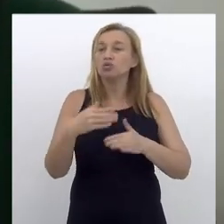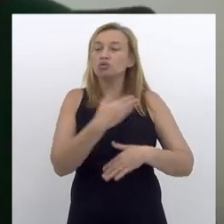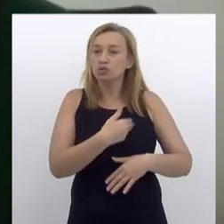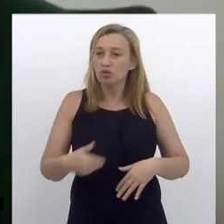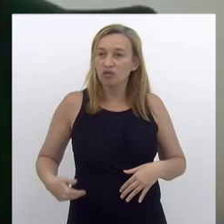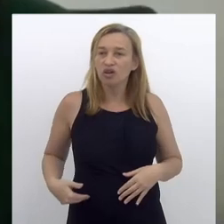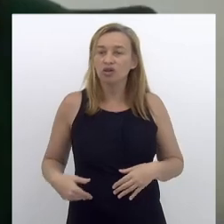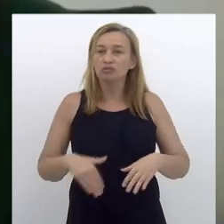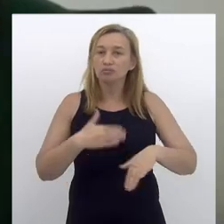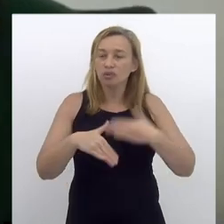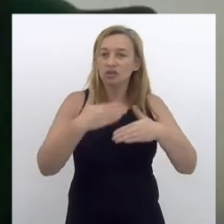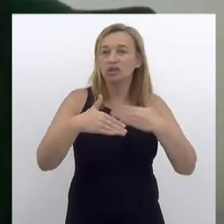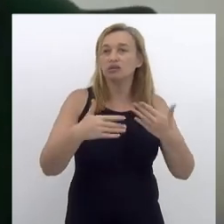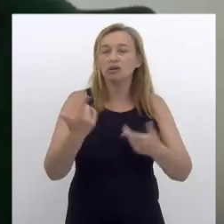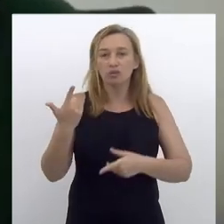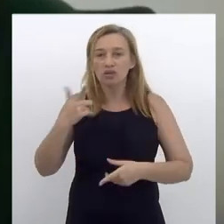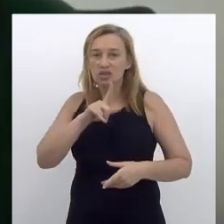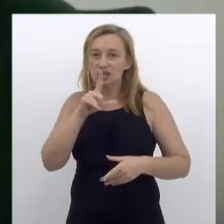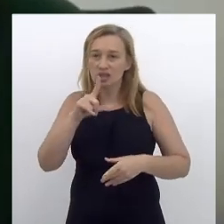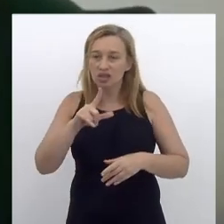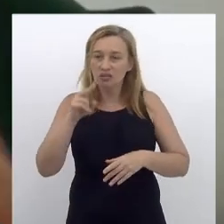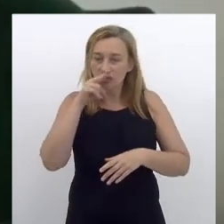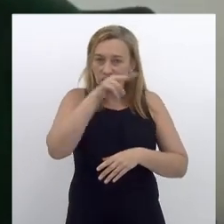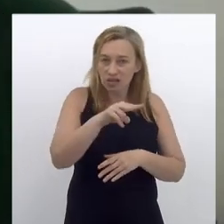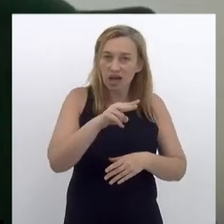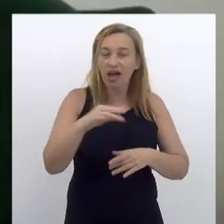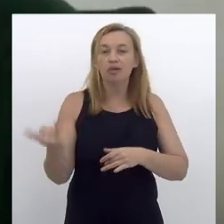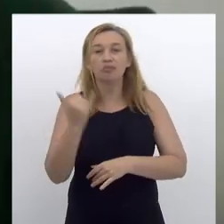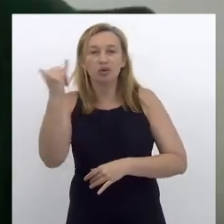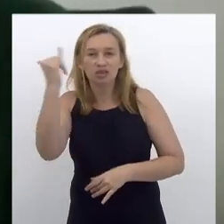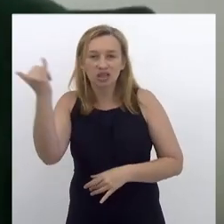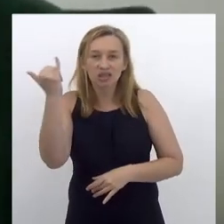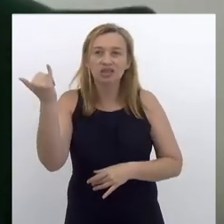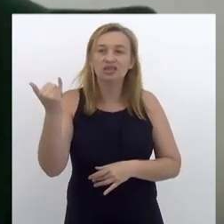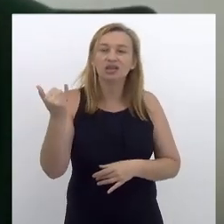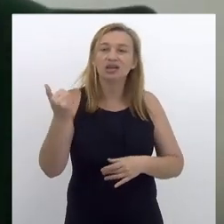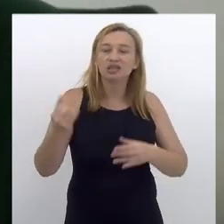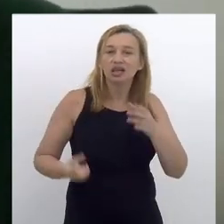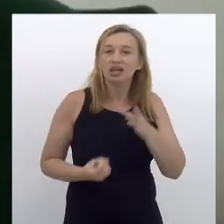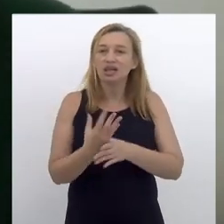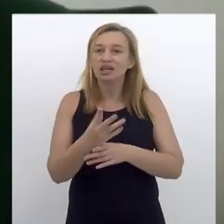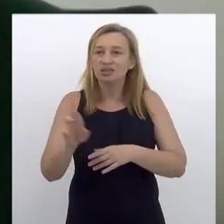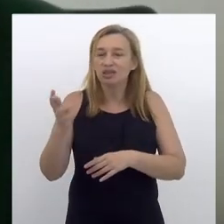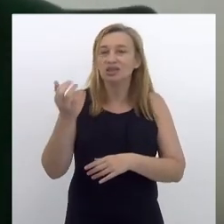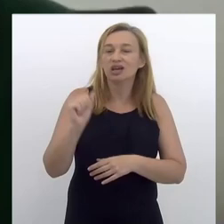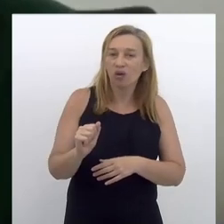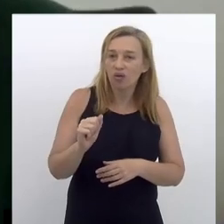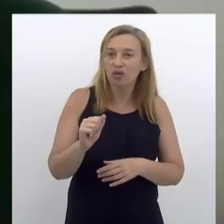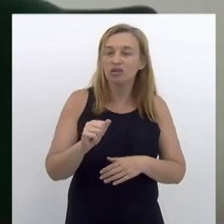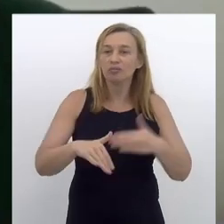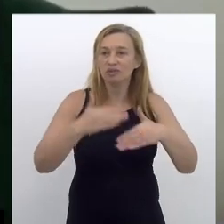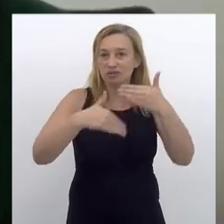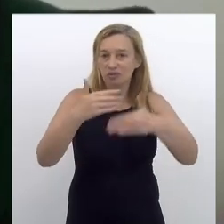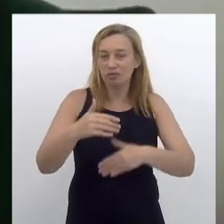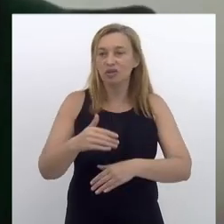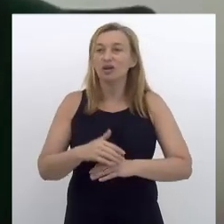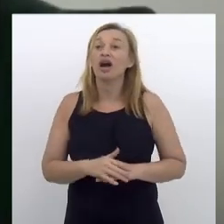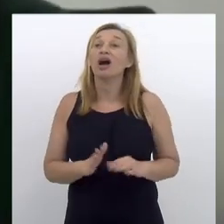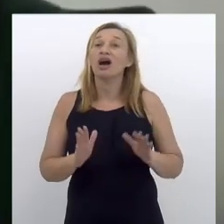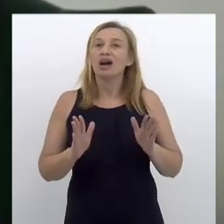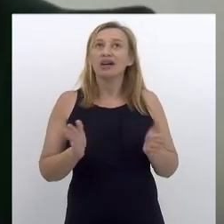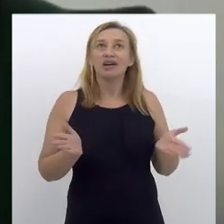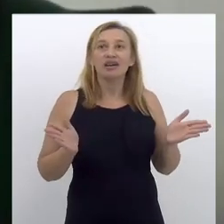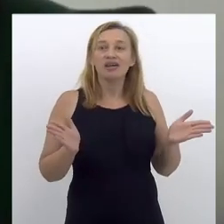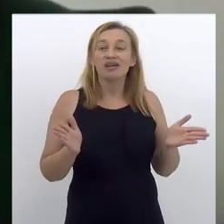envolvidos nesse processo, para poder reforçar a necessidade e a importância da construção dessa rota para esse